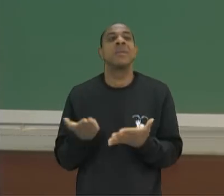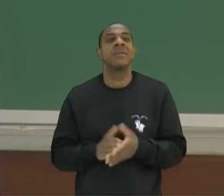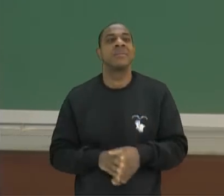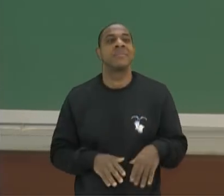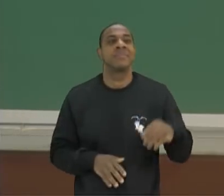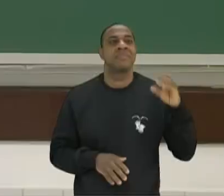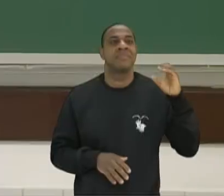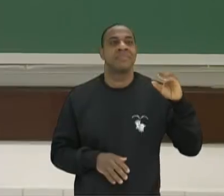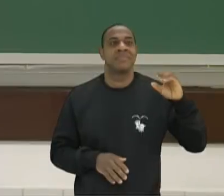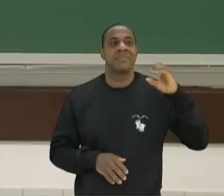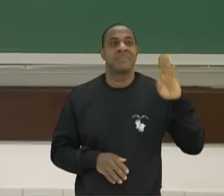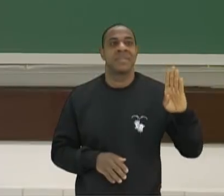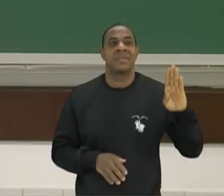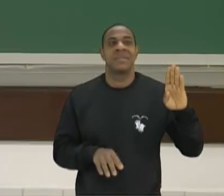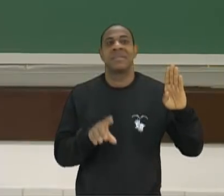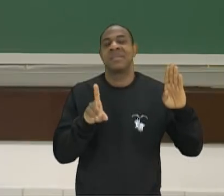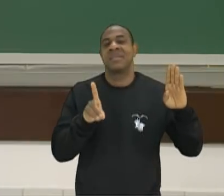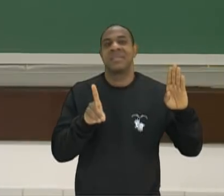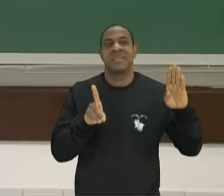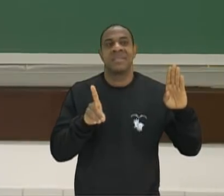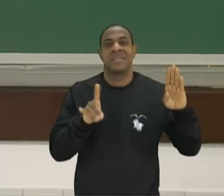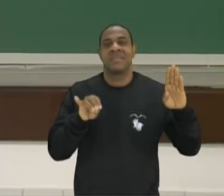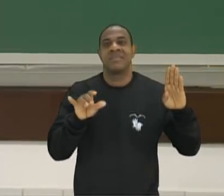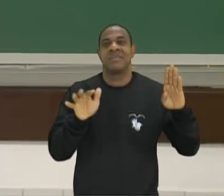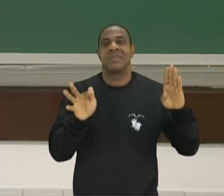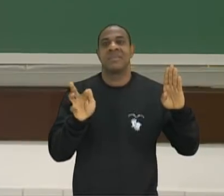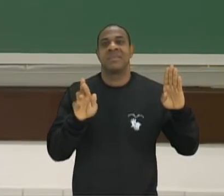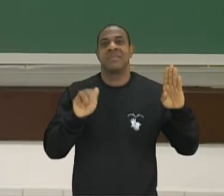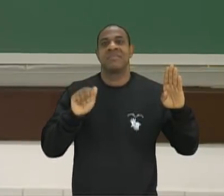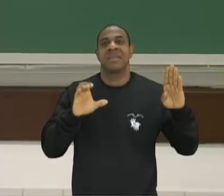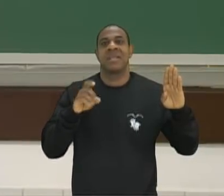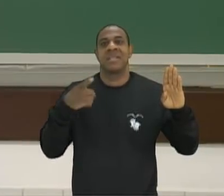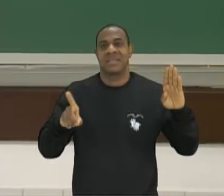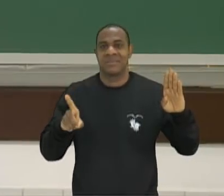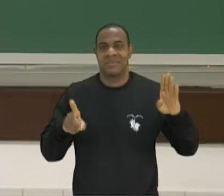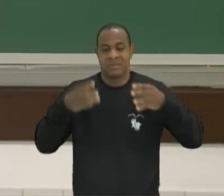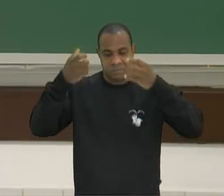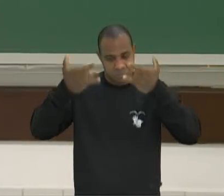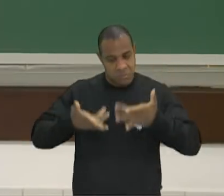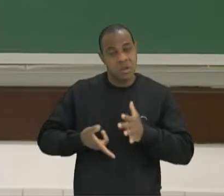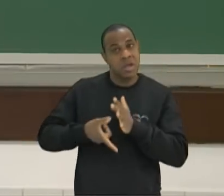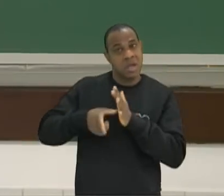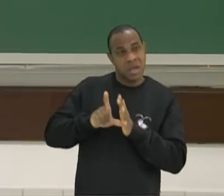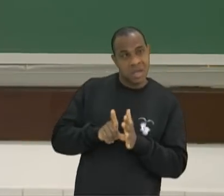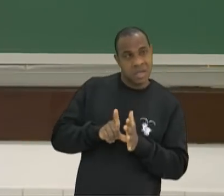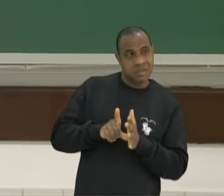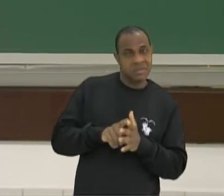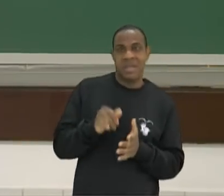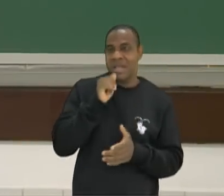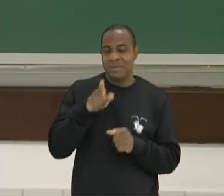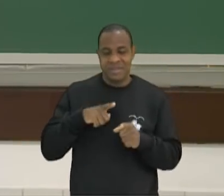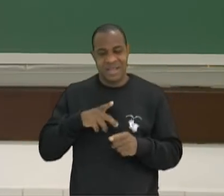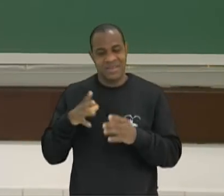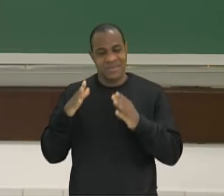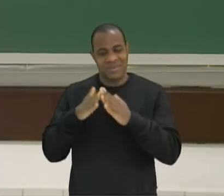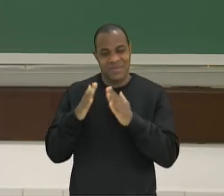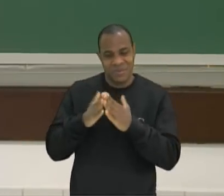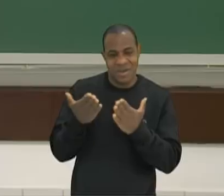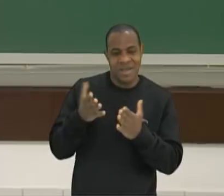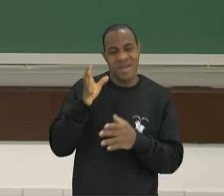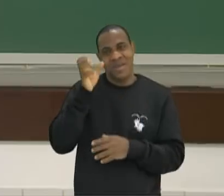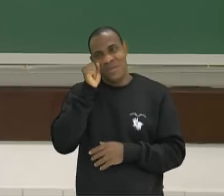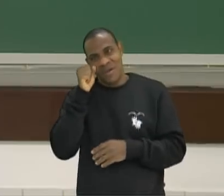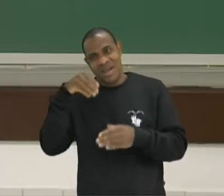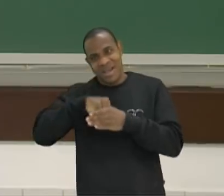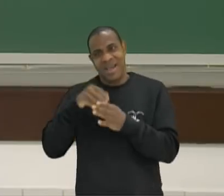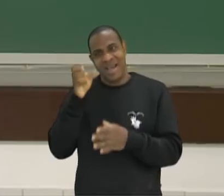difração. Isso é a caracterização que eu havia comentado um pouquinho antes, onde se você está no seu quarto, alguém bate palmas na